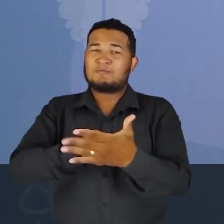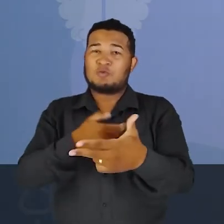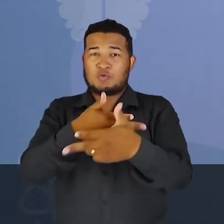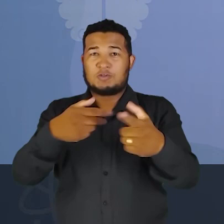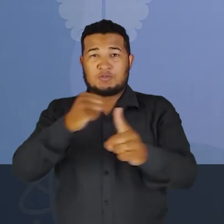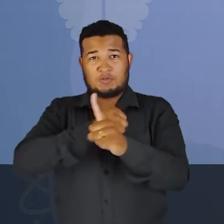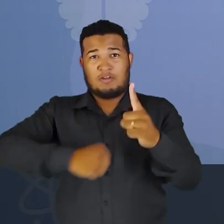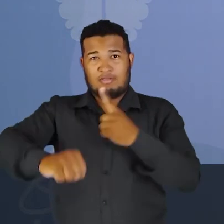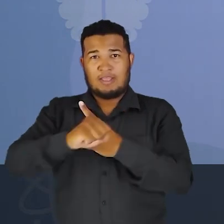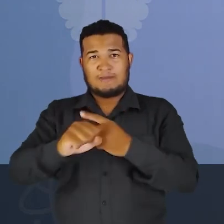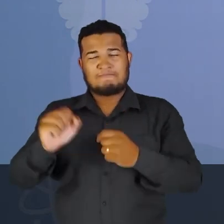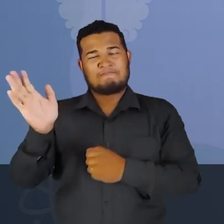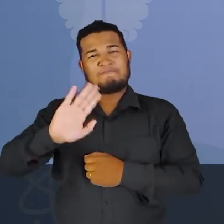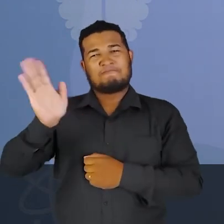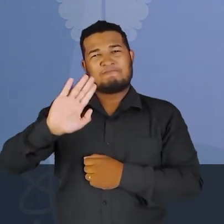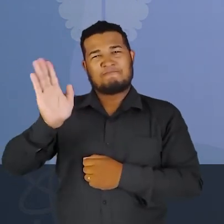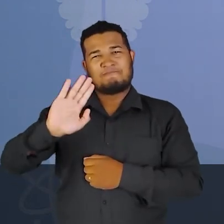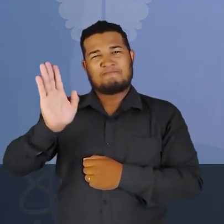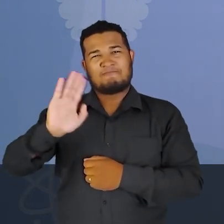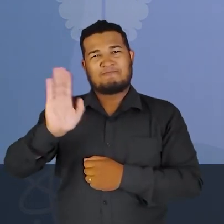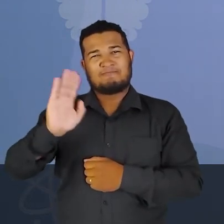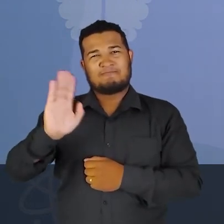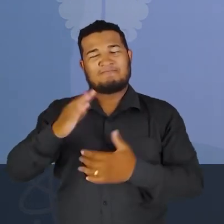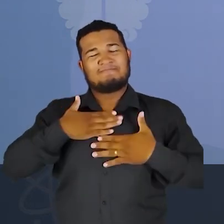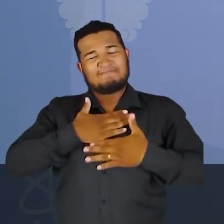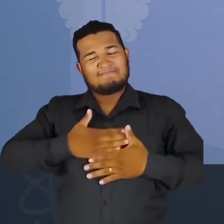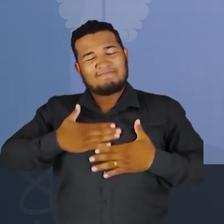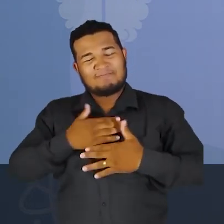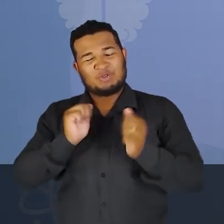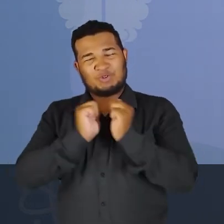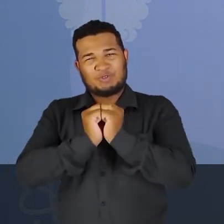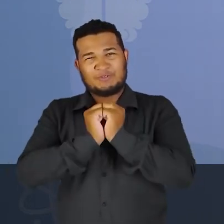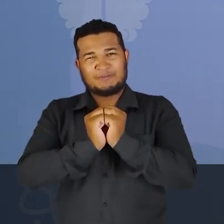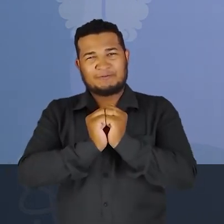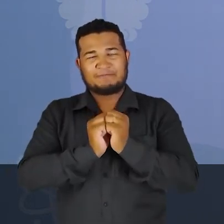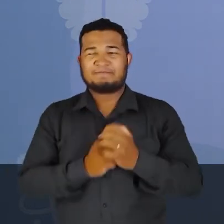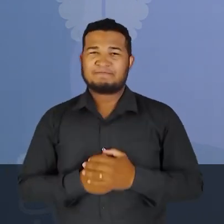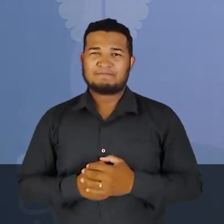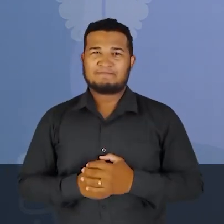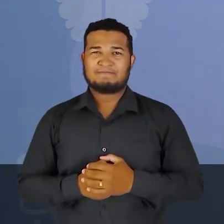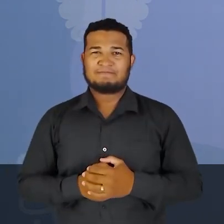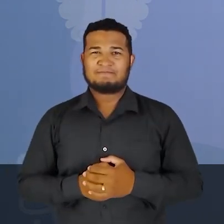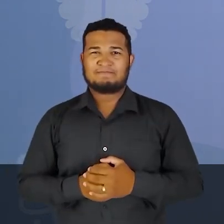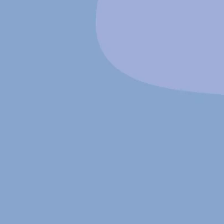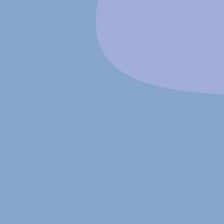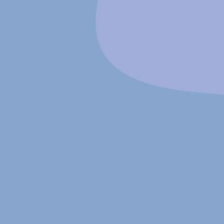demandas da sociedade. Até a próxima aula, foi um prazer estar aqui com vocês. Até lá!